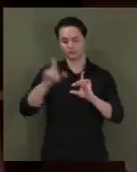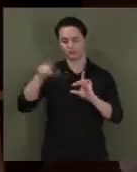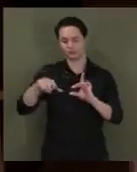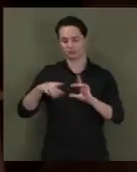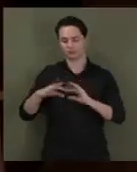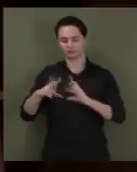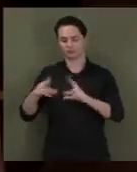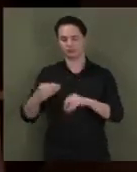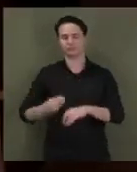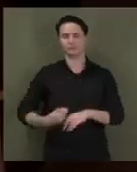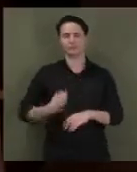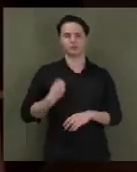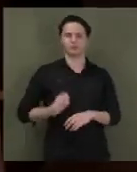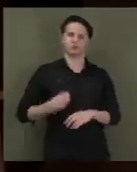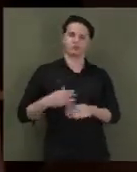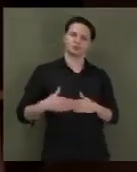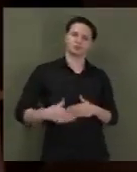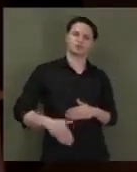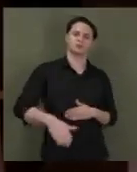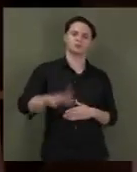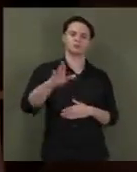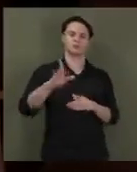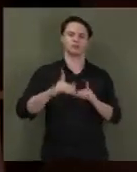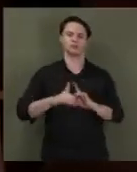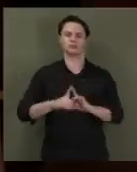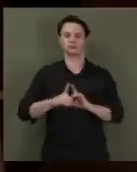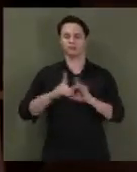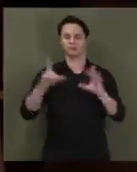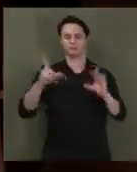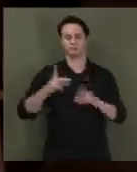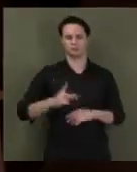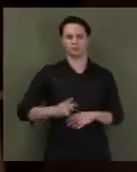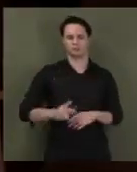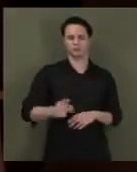Vida longa à democracia. Que ela seja eterna no nosso país.